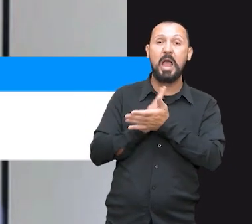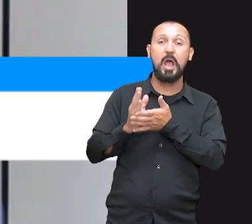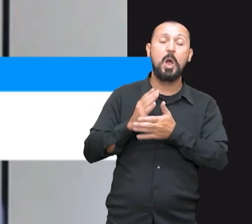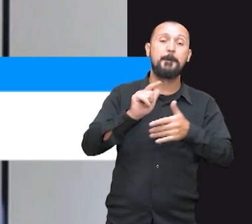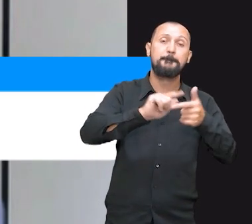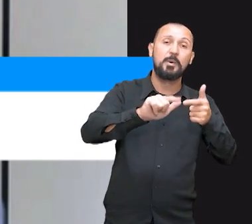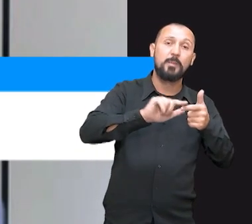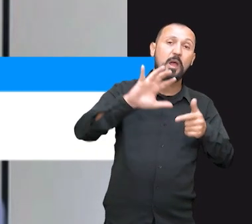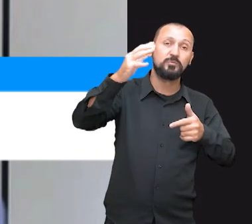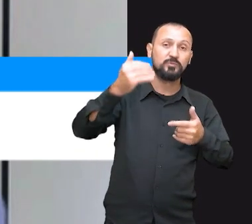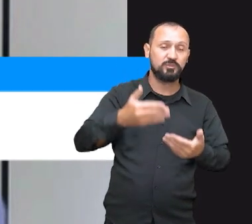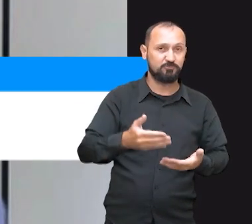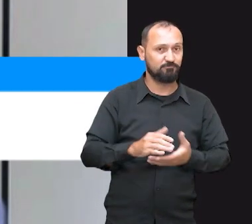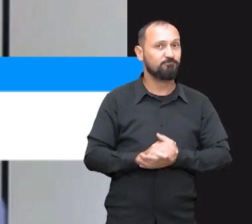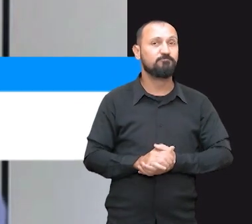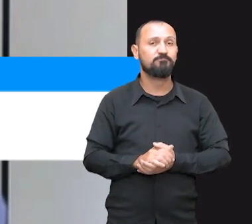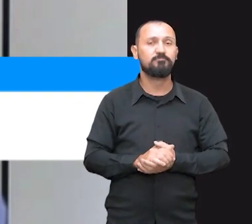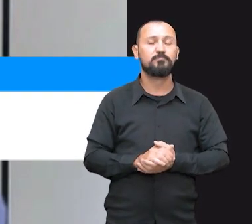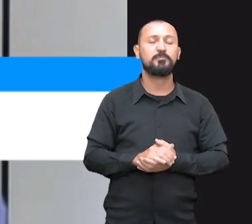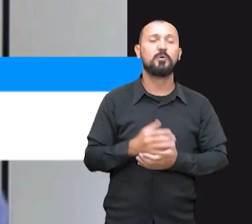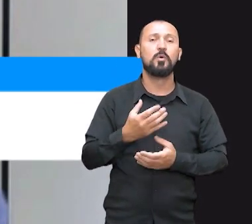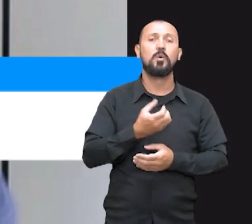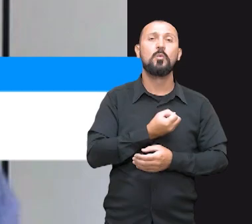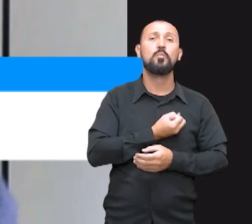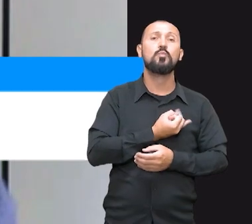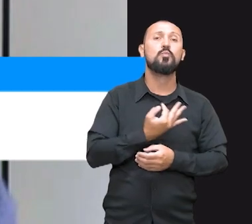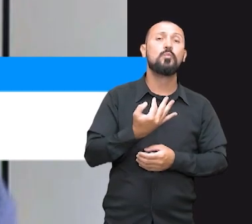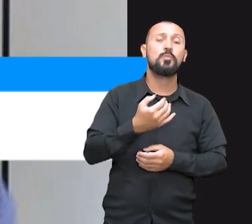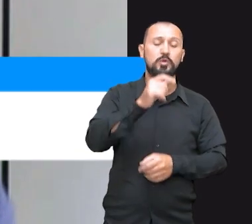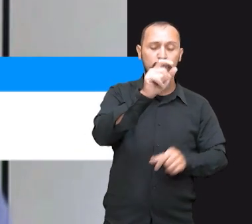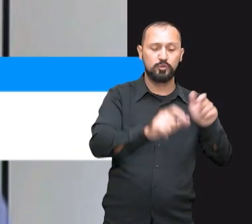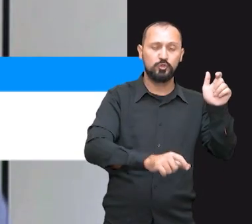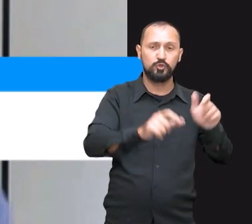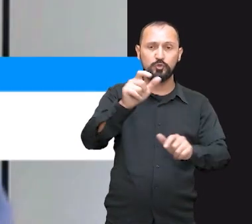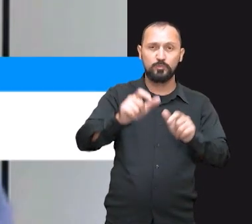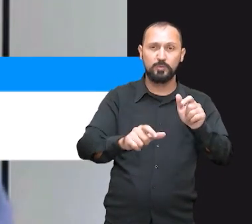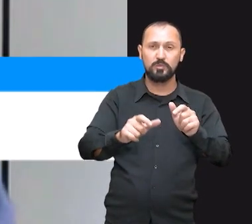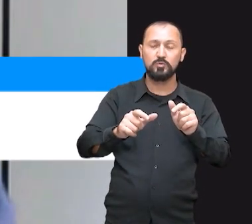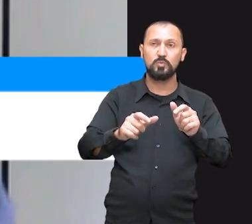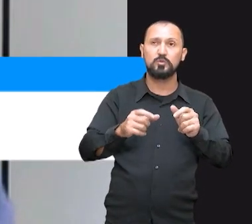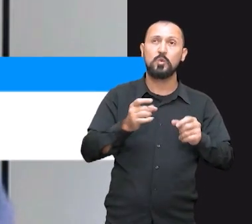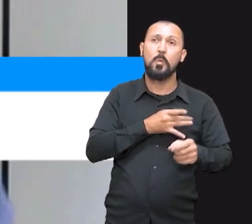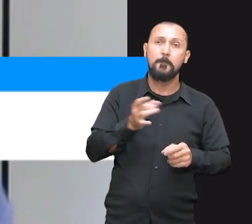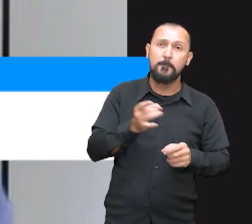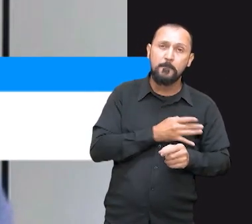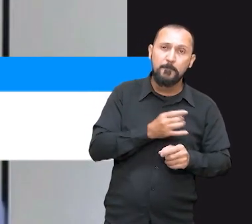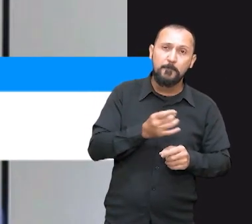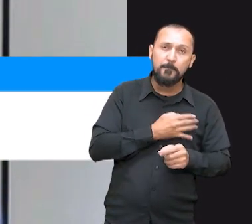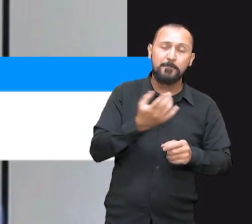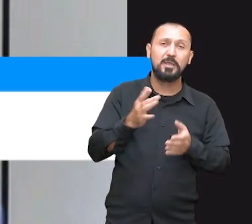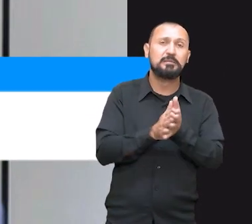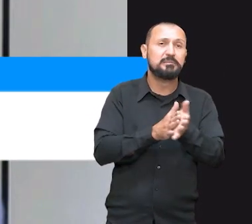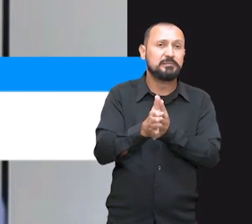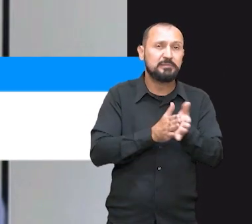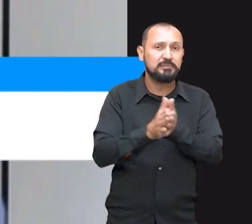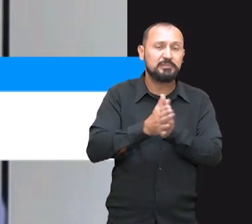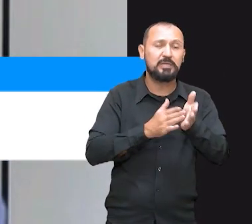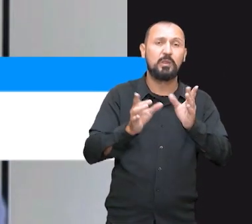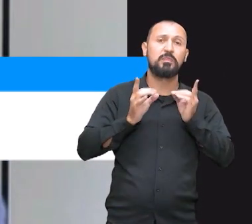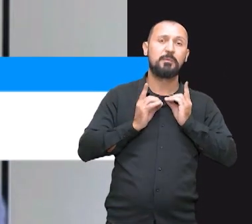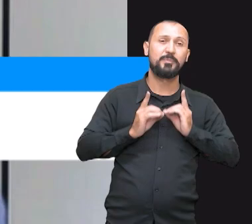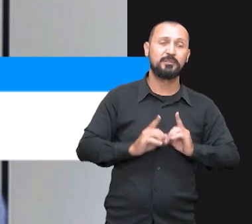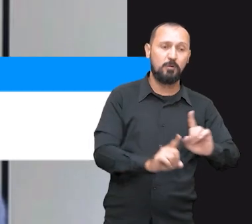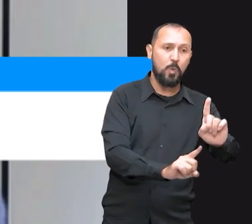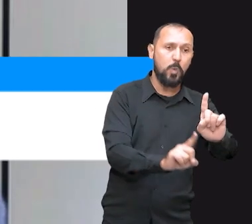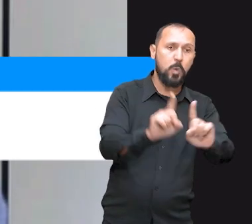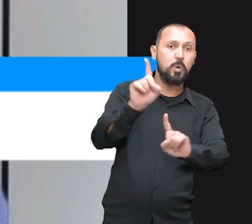que muitos problemas acontecessem. Aumentou o número de pessoas com síndrome de pânico, com transtorno de